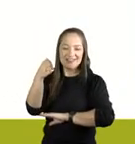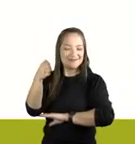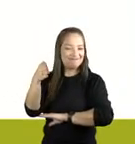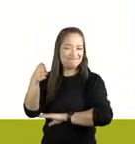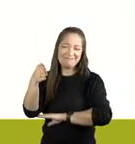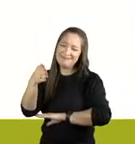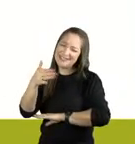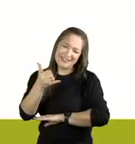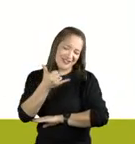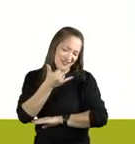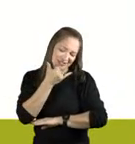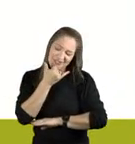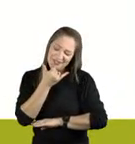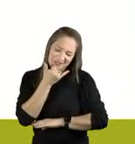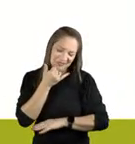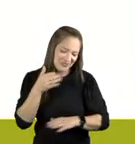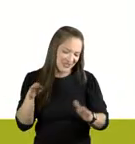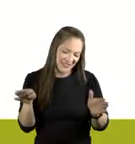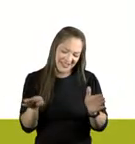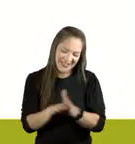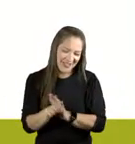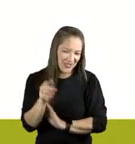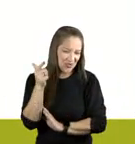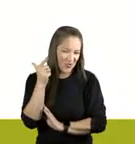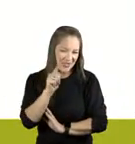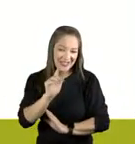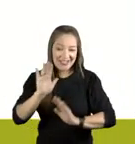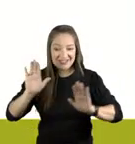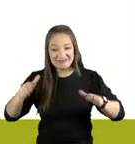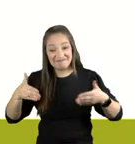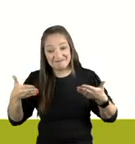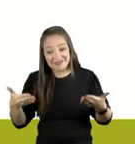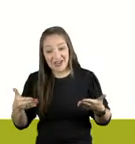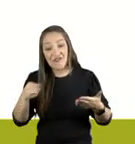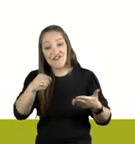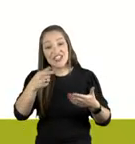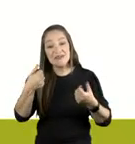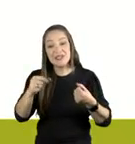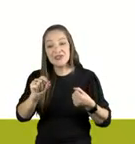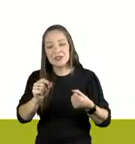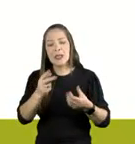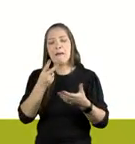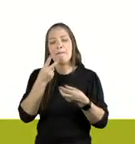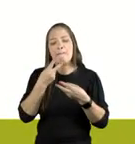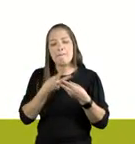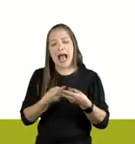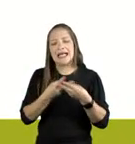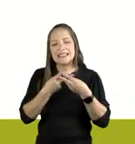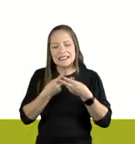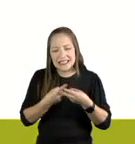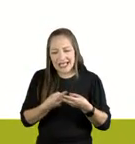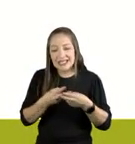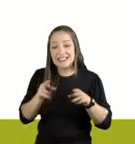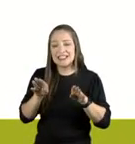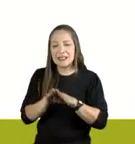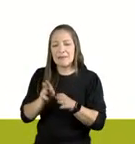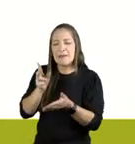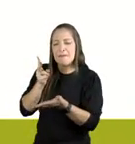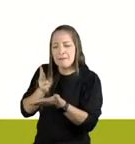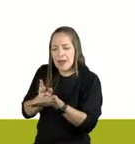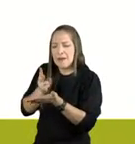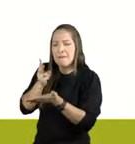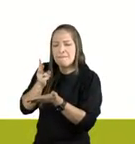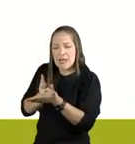riqueza. Então, paciência e persistência. Só isso pode levar ao seu objetivo. E é isso. Né?